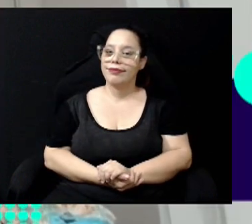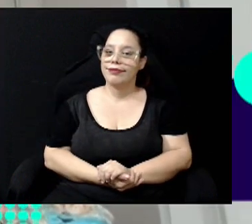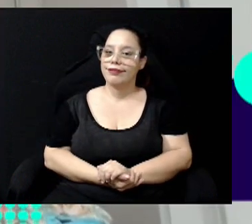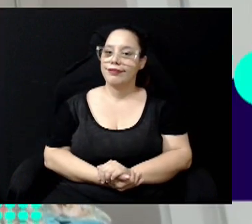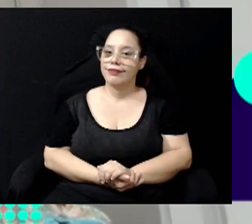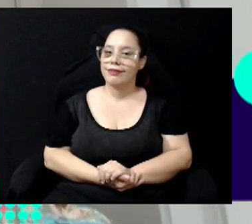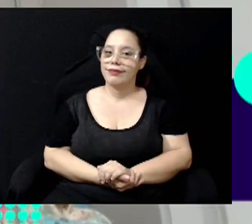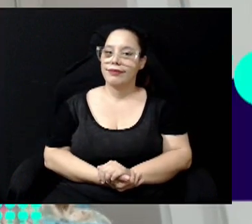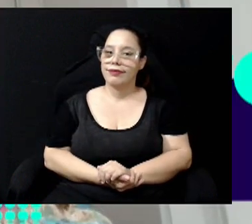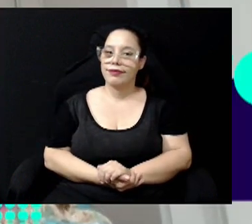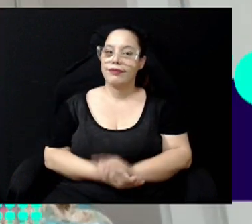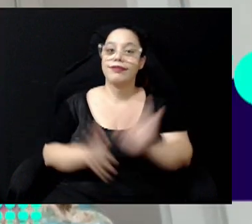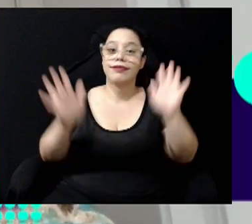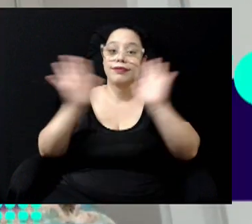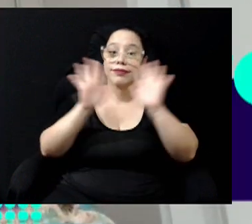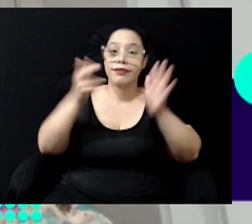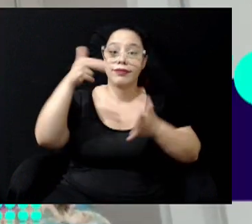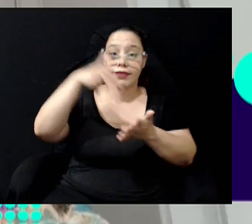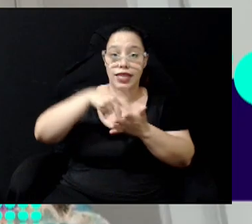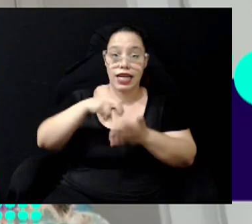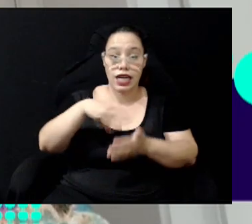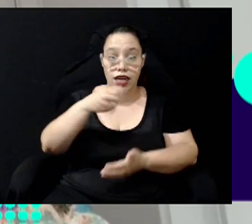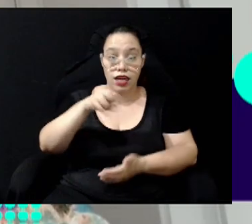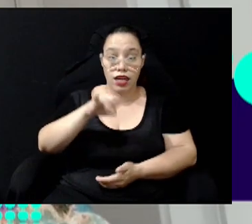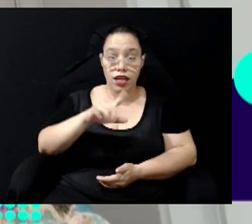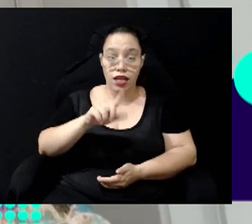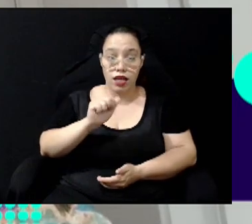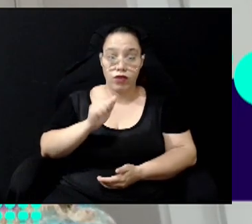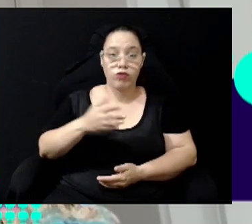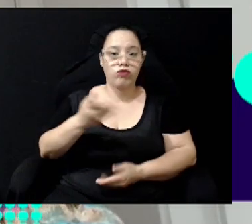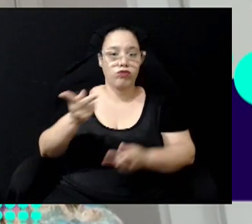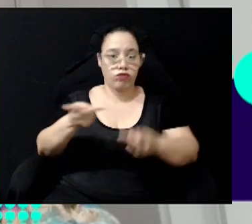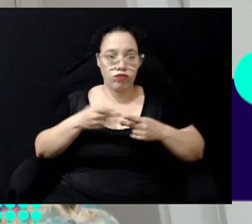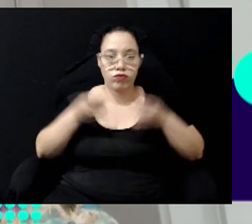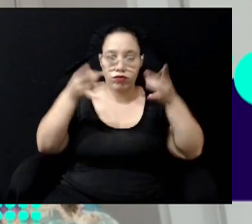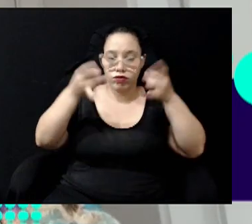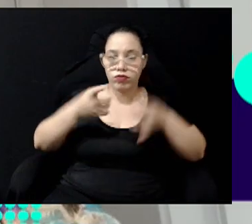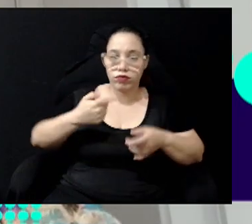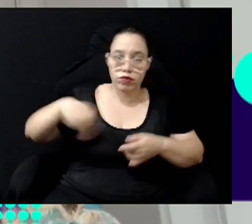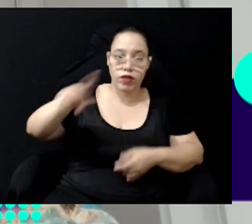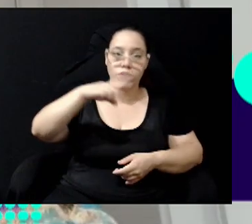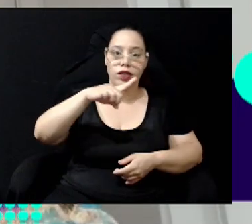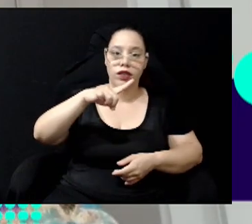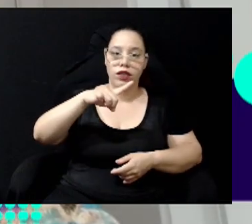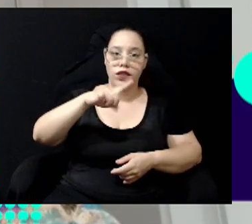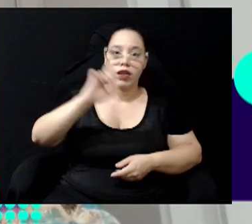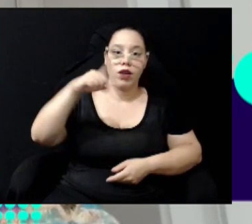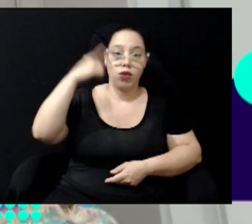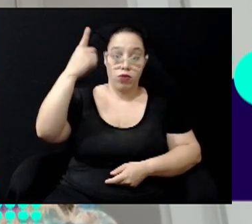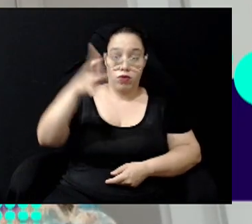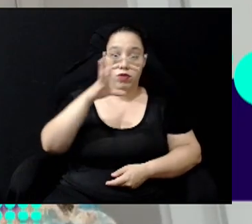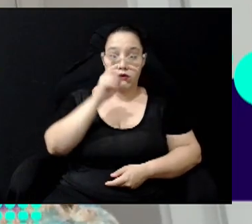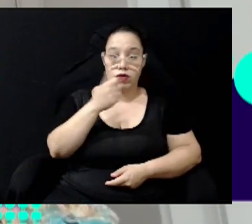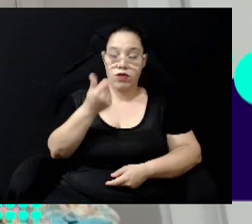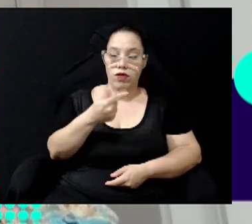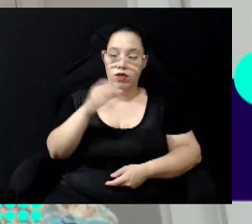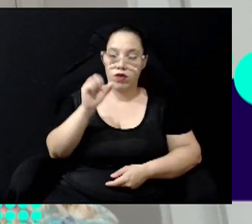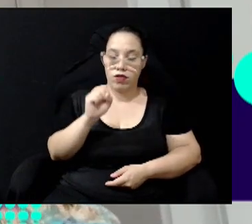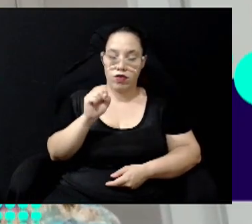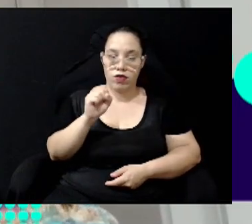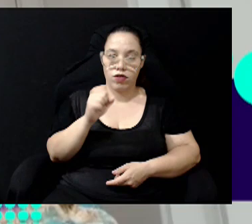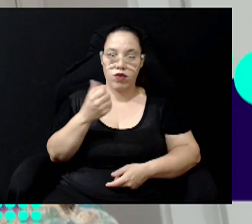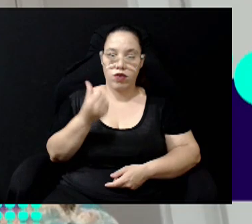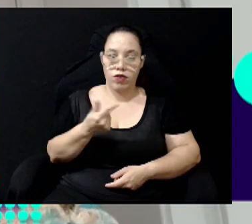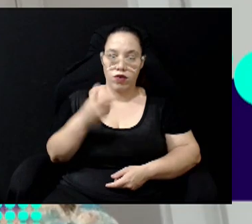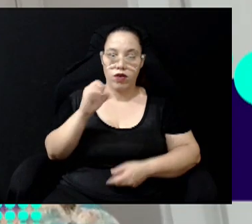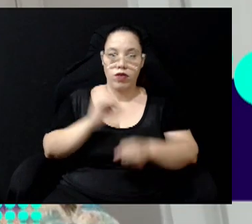Oi, gente, aqui é Graziela Medori e eu tenho um convite muito especial para fazer para vocês. No próximo sábado, dia 28, a partir das 20 horas, eu